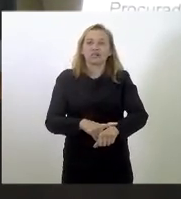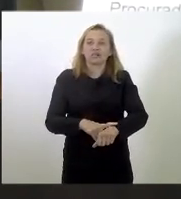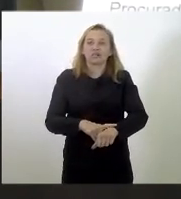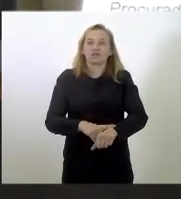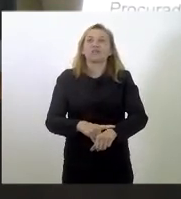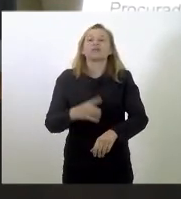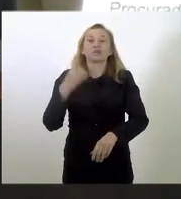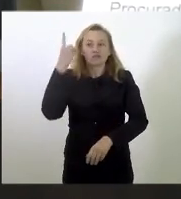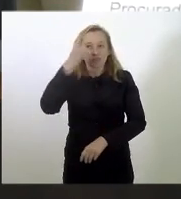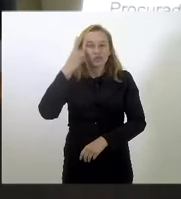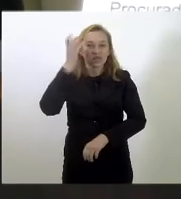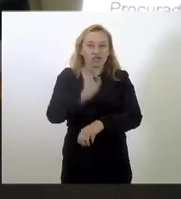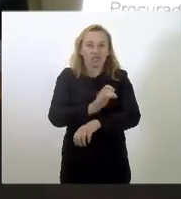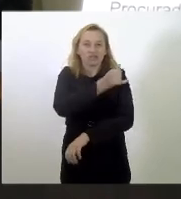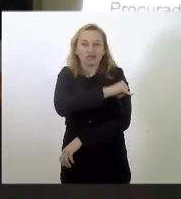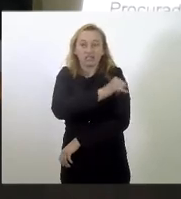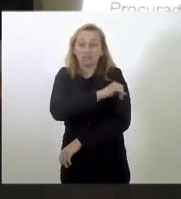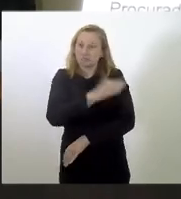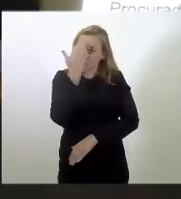Janeiro. Muito obrigado a todos.